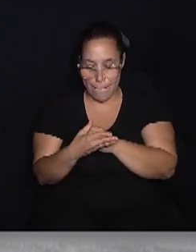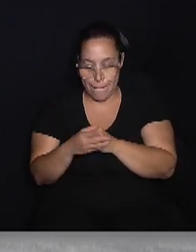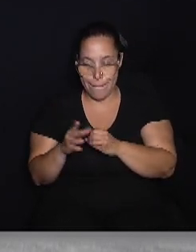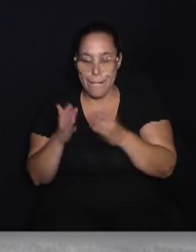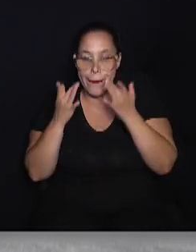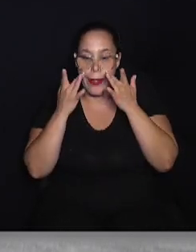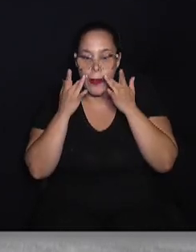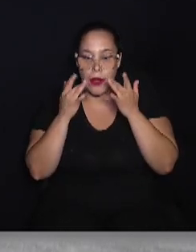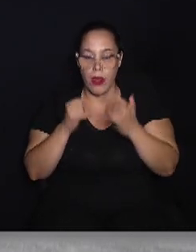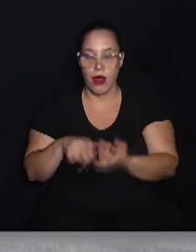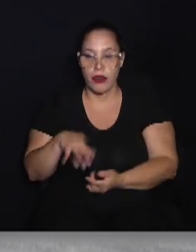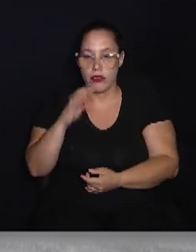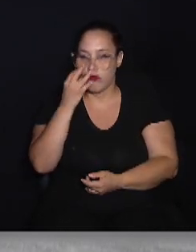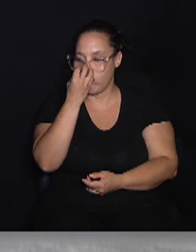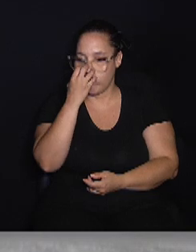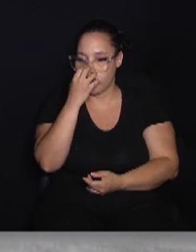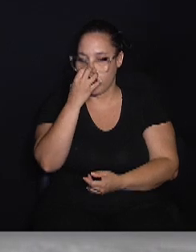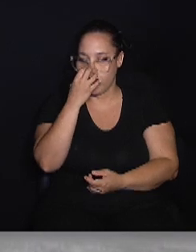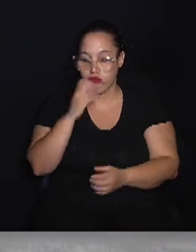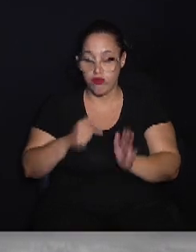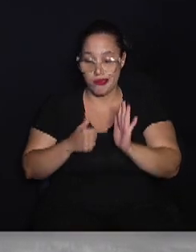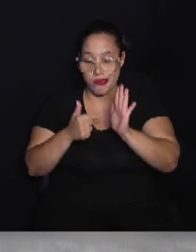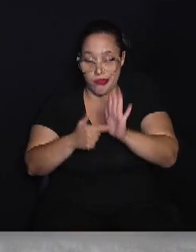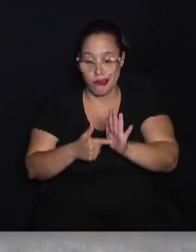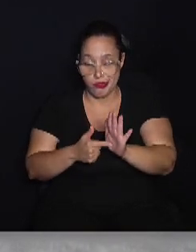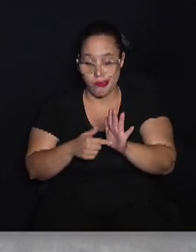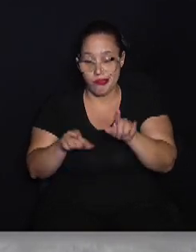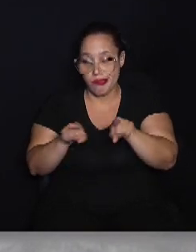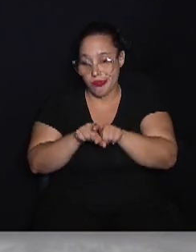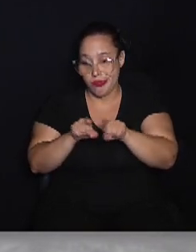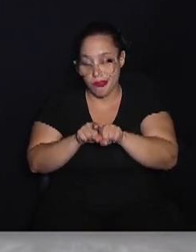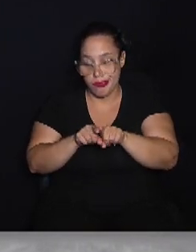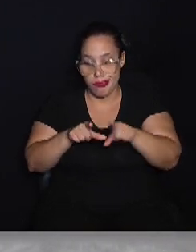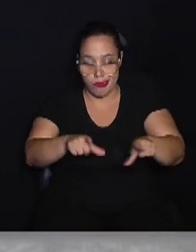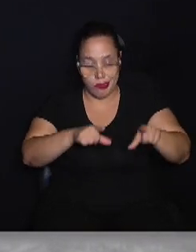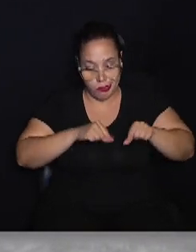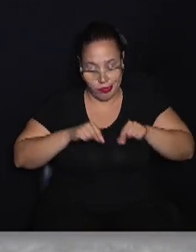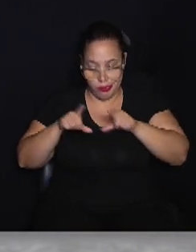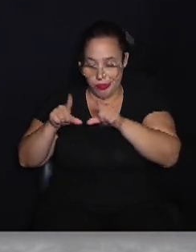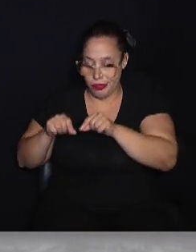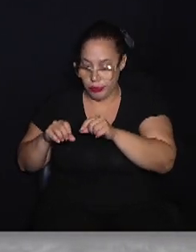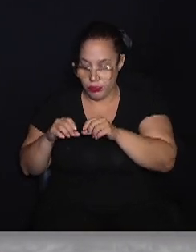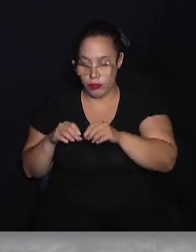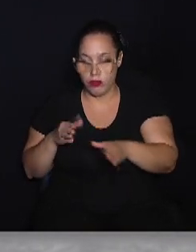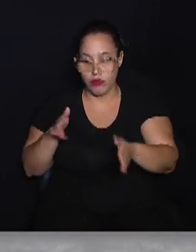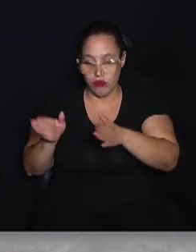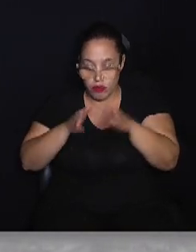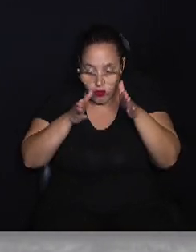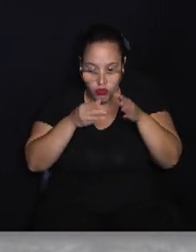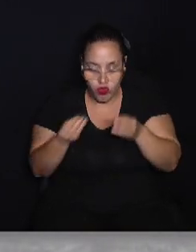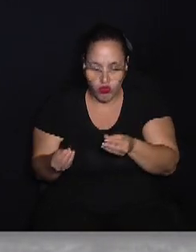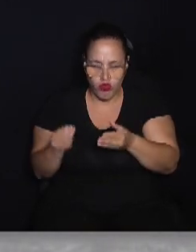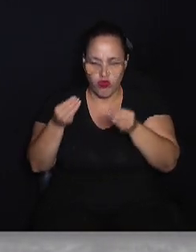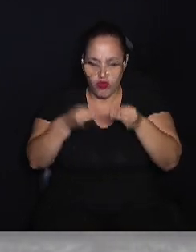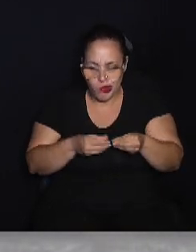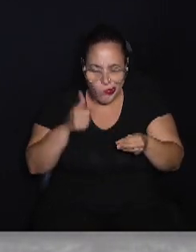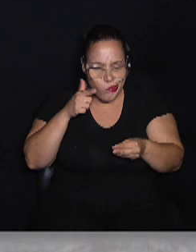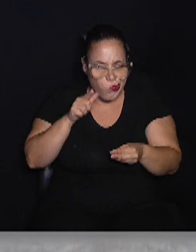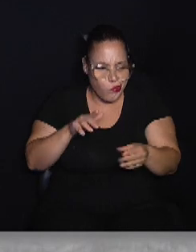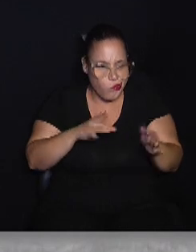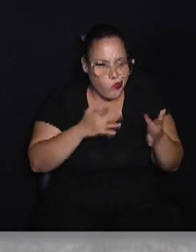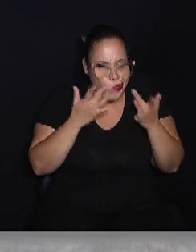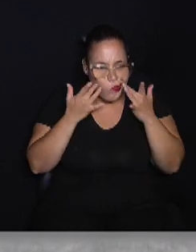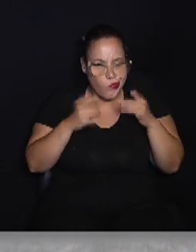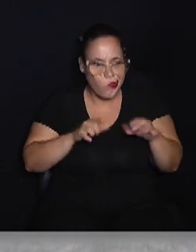circense algumas novos espetáculos artísticos também premiar aqueles produtores que consigam trazer mais públicos